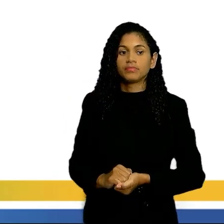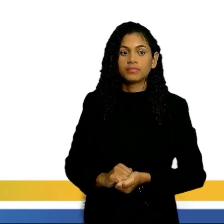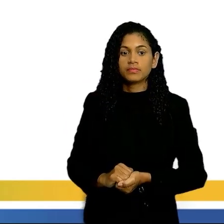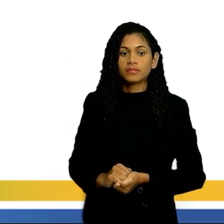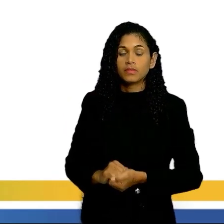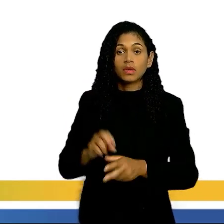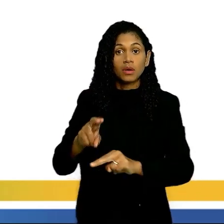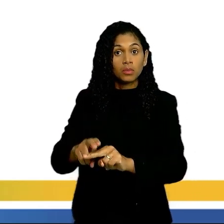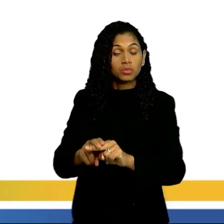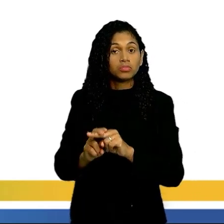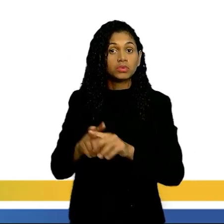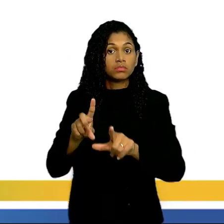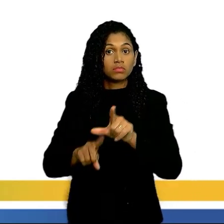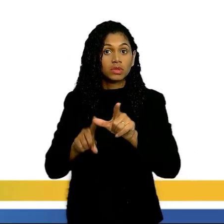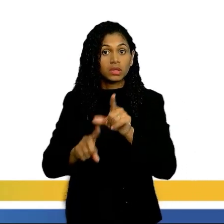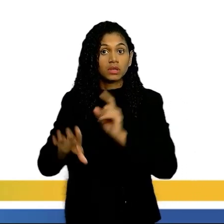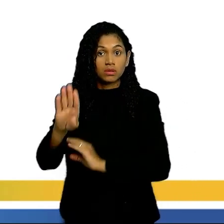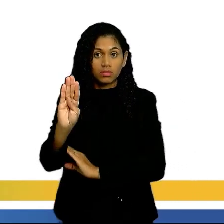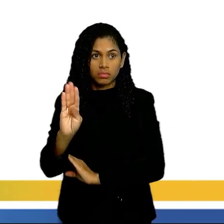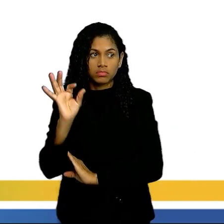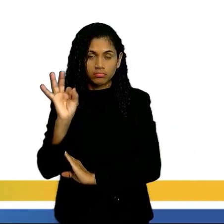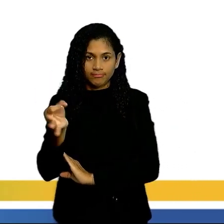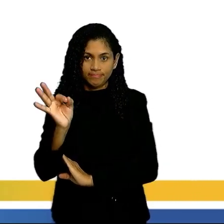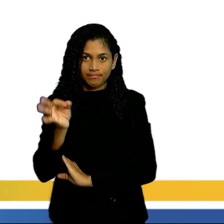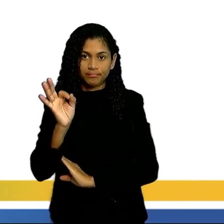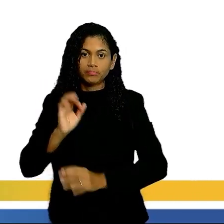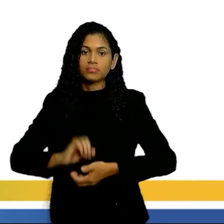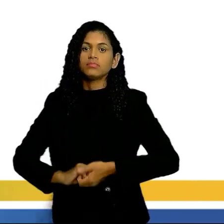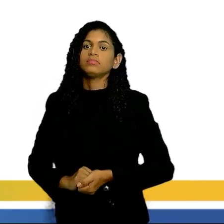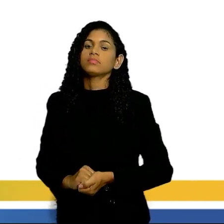nossa alternativa correta é a letra B.